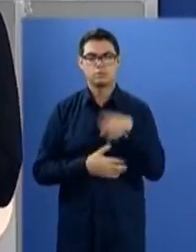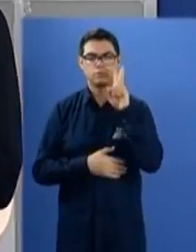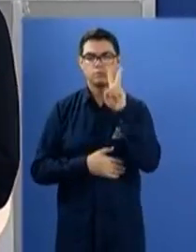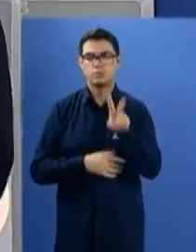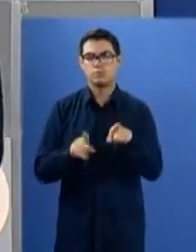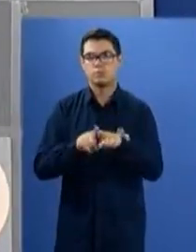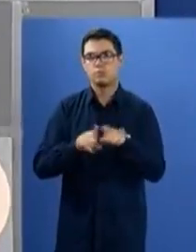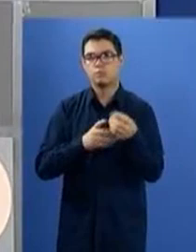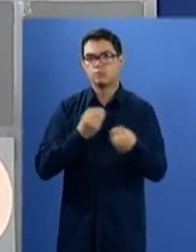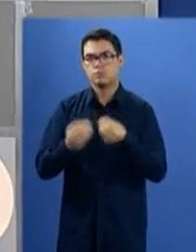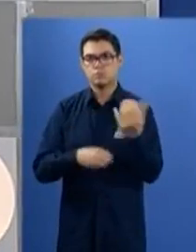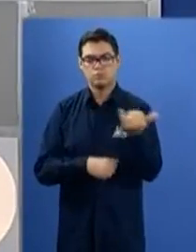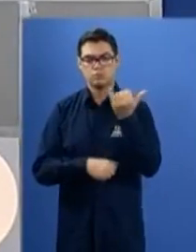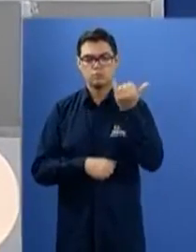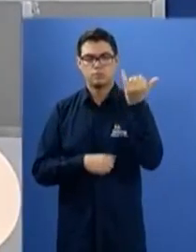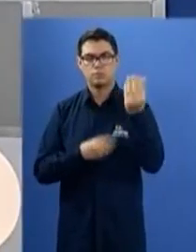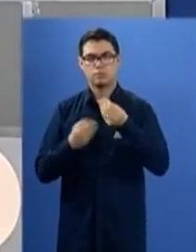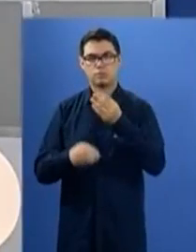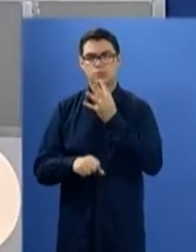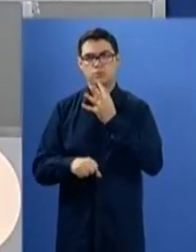Vimos então a importância de se